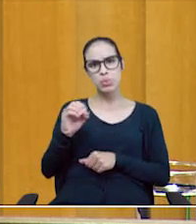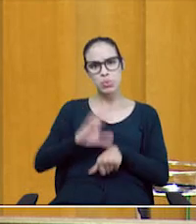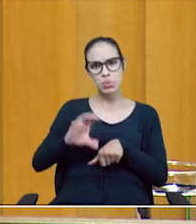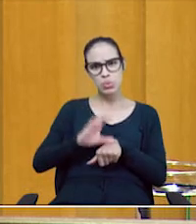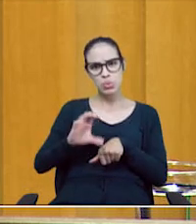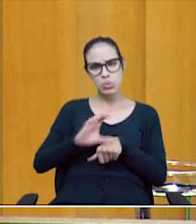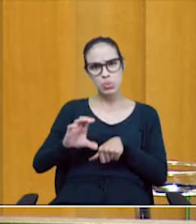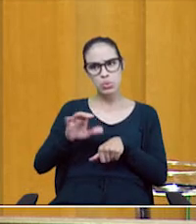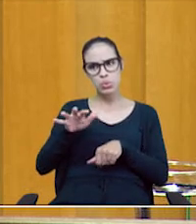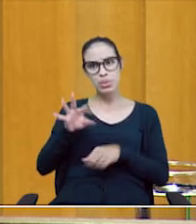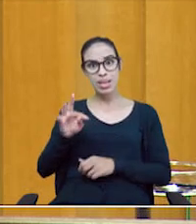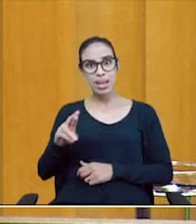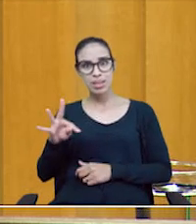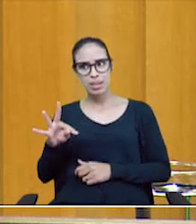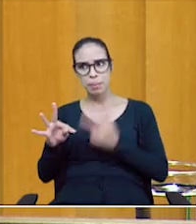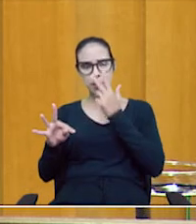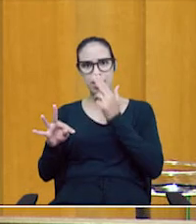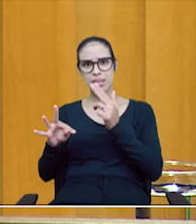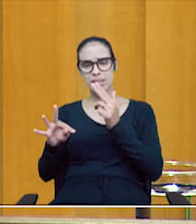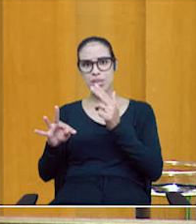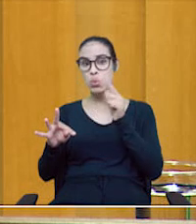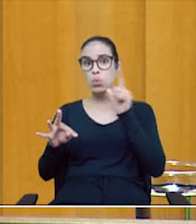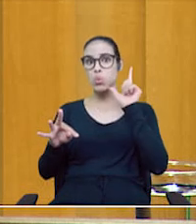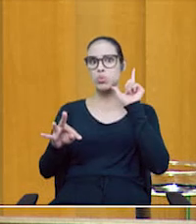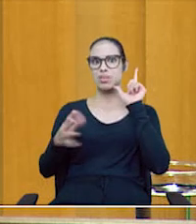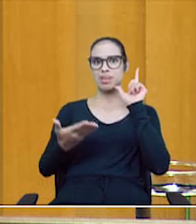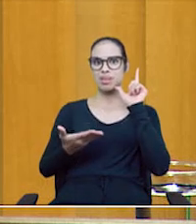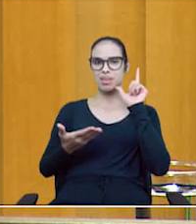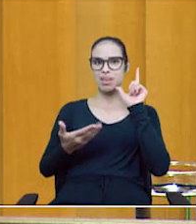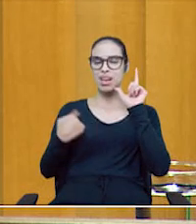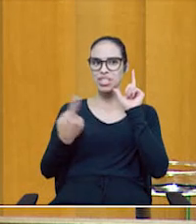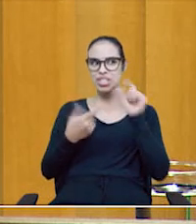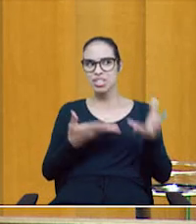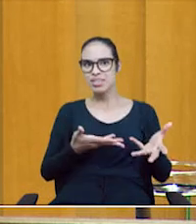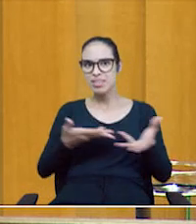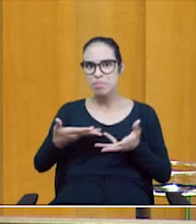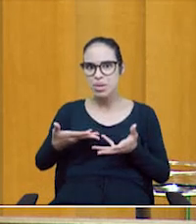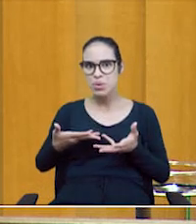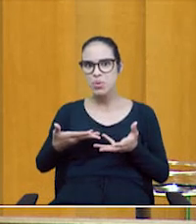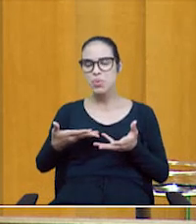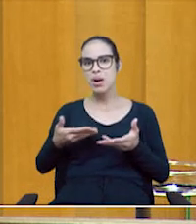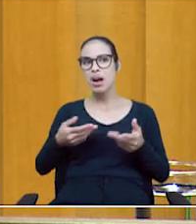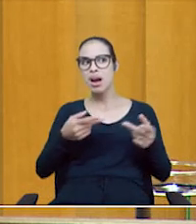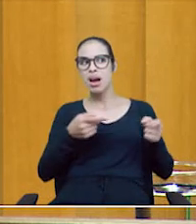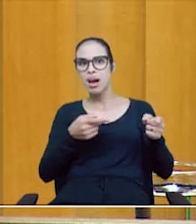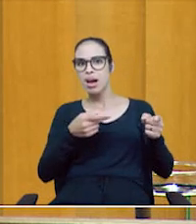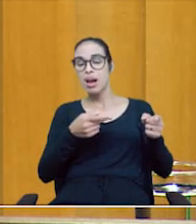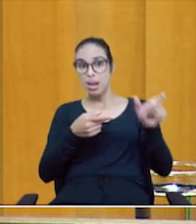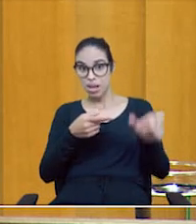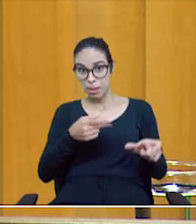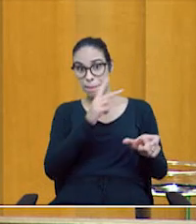fosse ontem que nós recebemos, e na época eu recordo, a visita do então presidente do